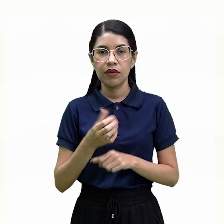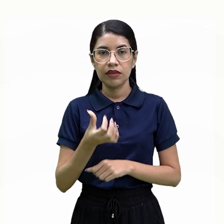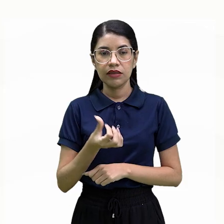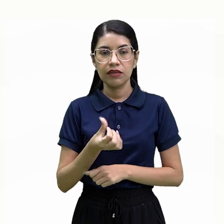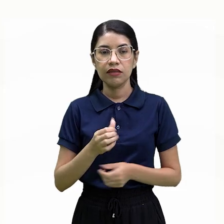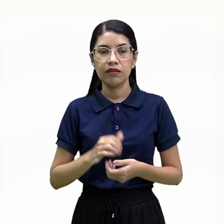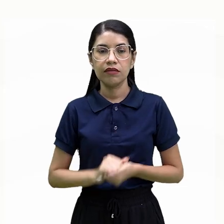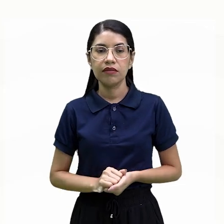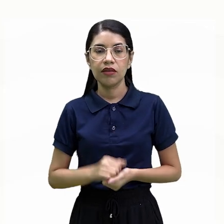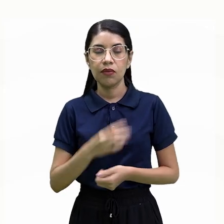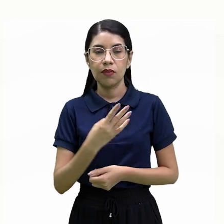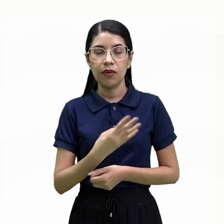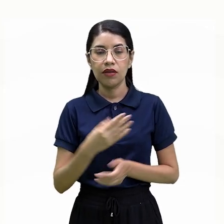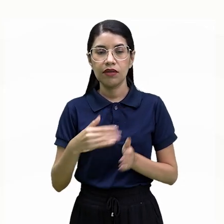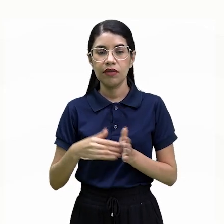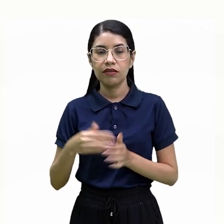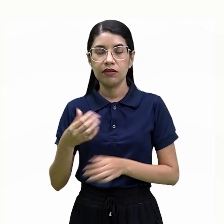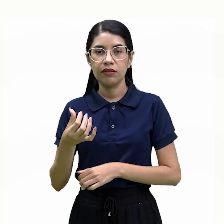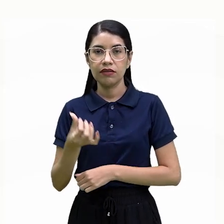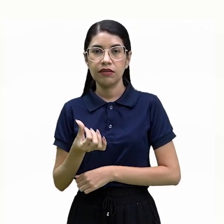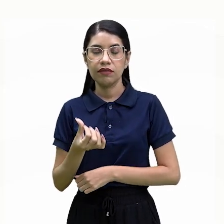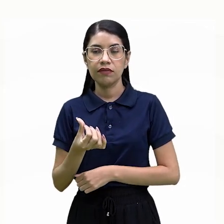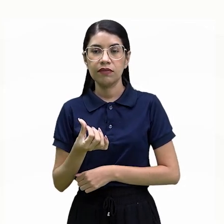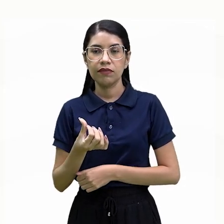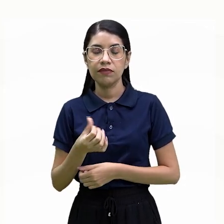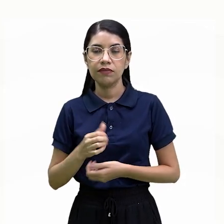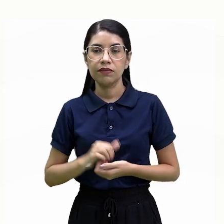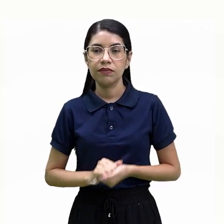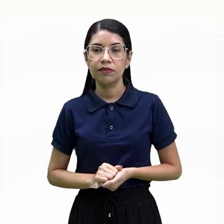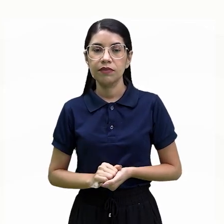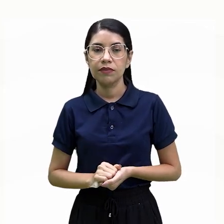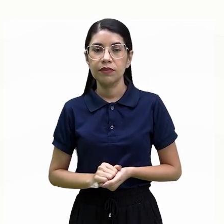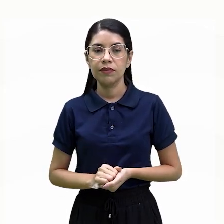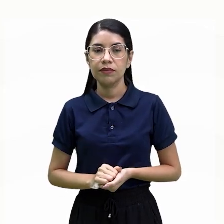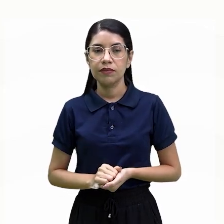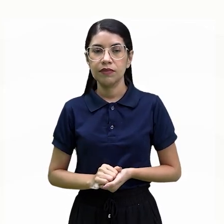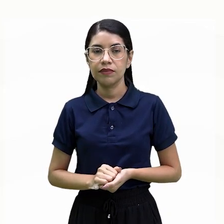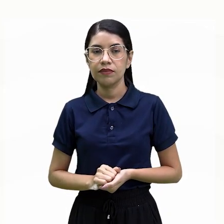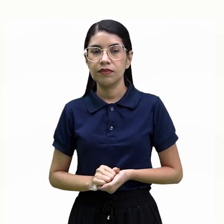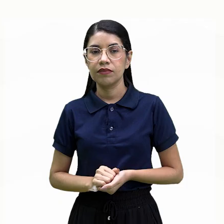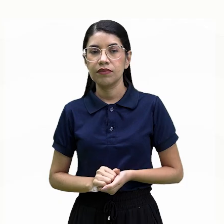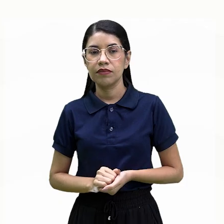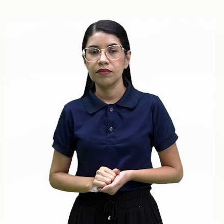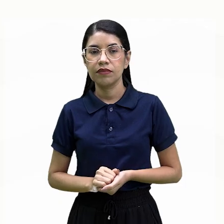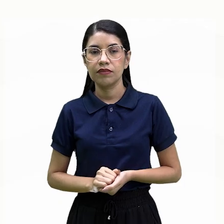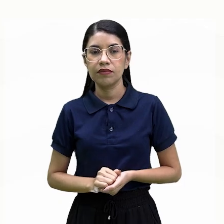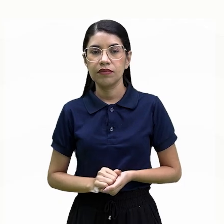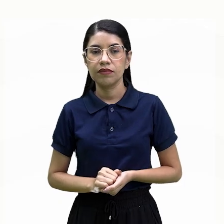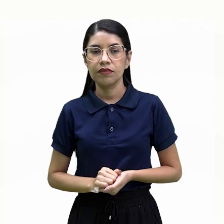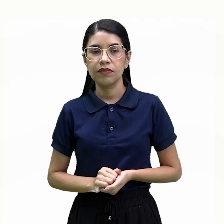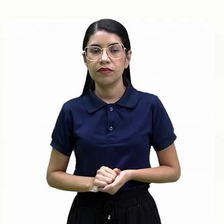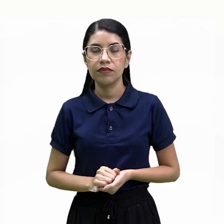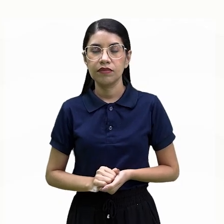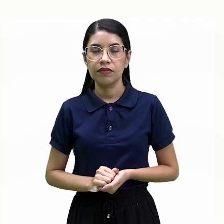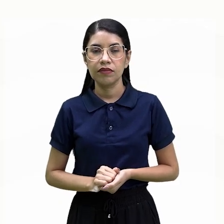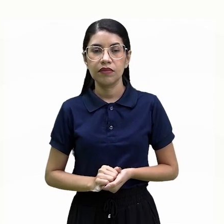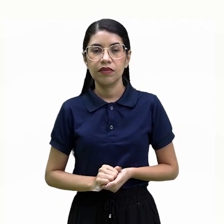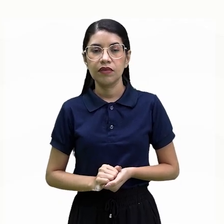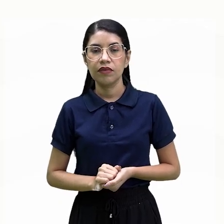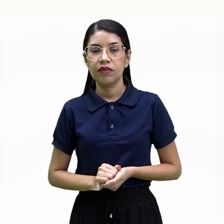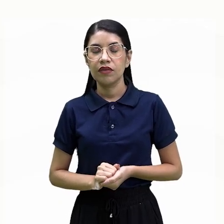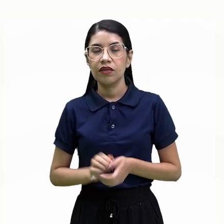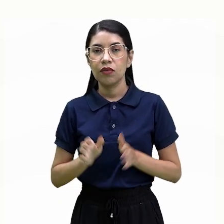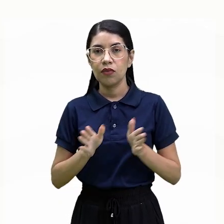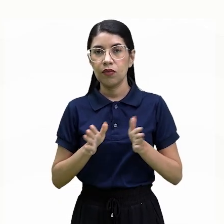1, 2, 3, 4, 5, 6, 7, 8. Beleza? Então, aqui,